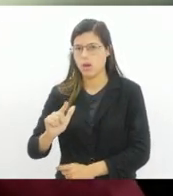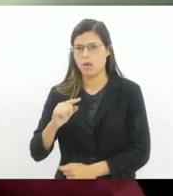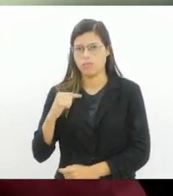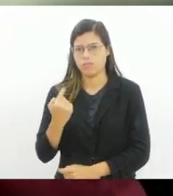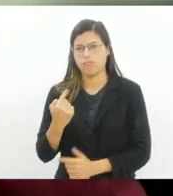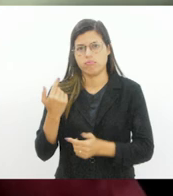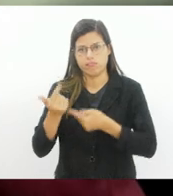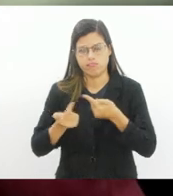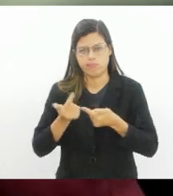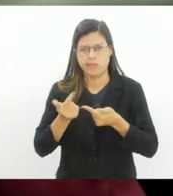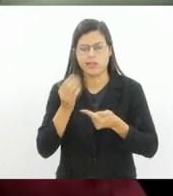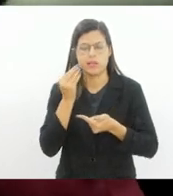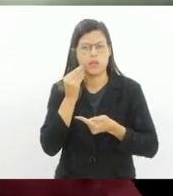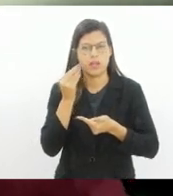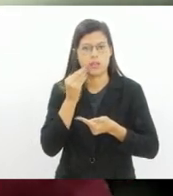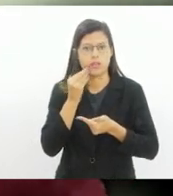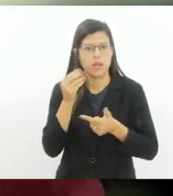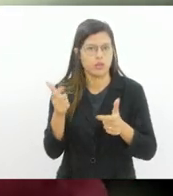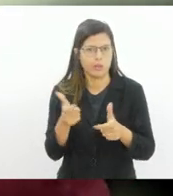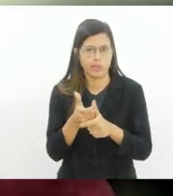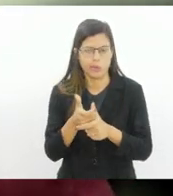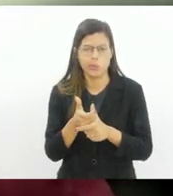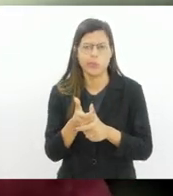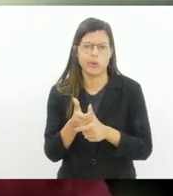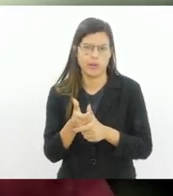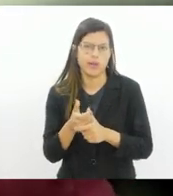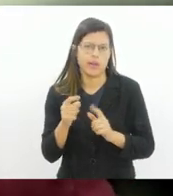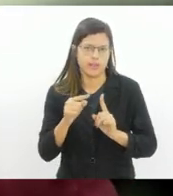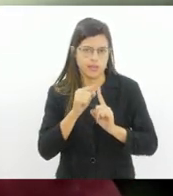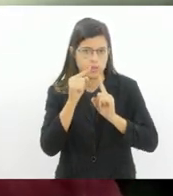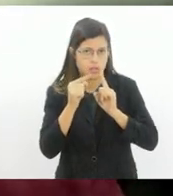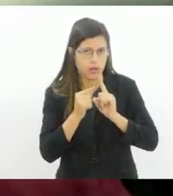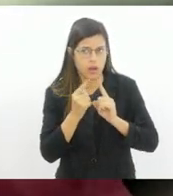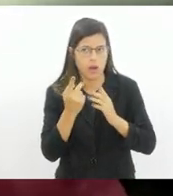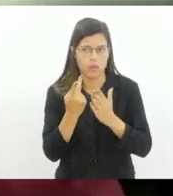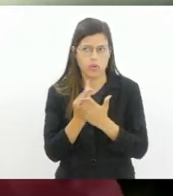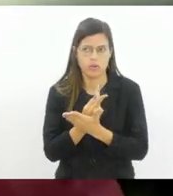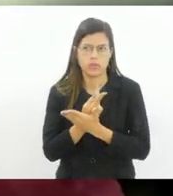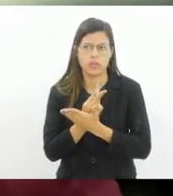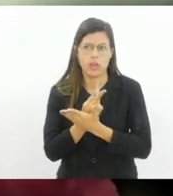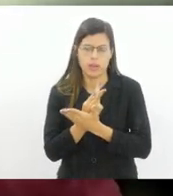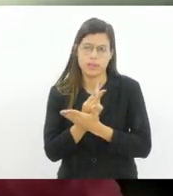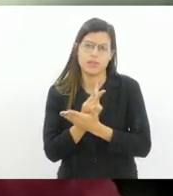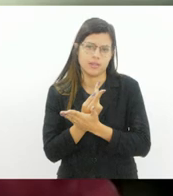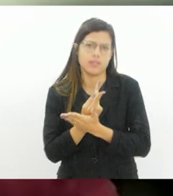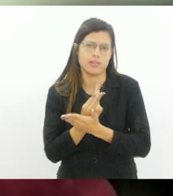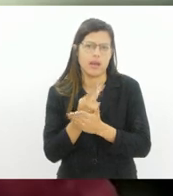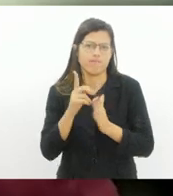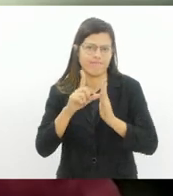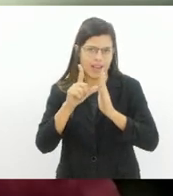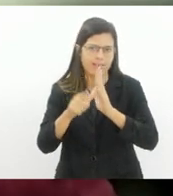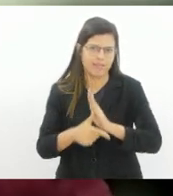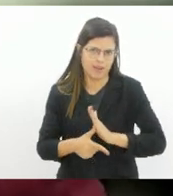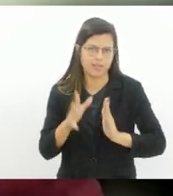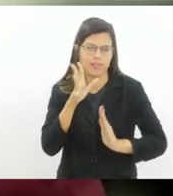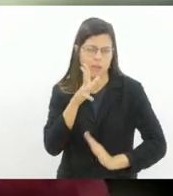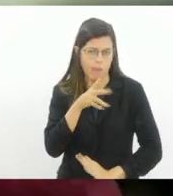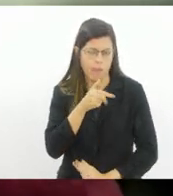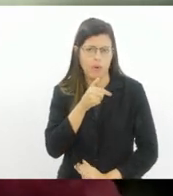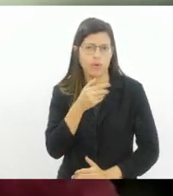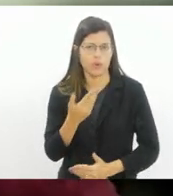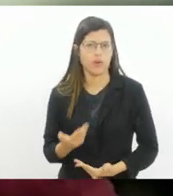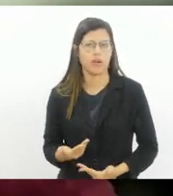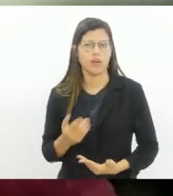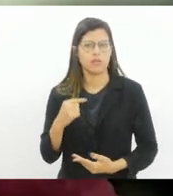em que essa gestação acontece, é levada a cabo até muito tarde, muito tardiamente, até porque a